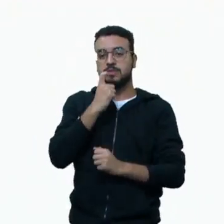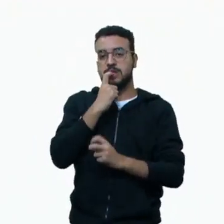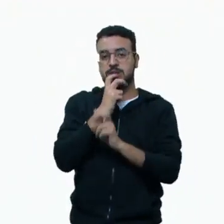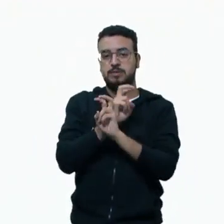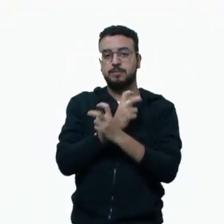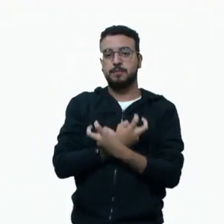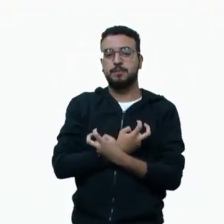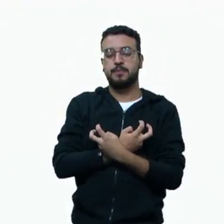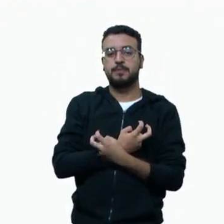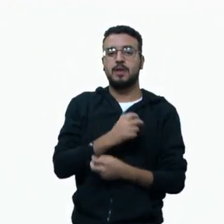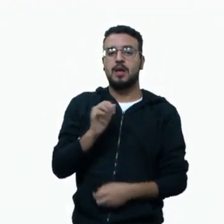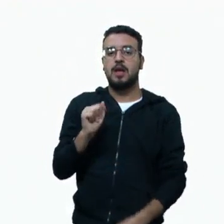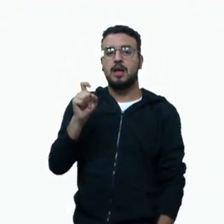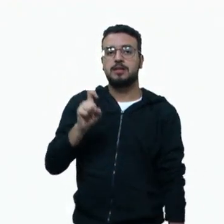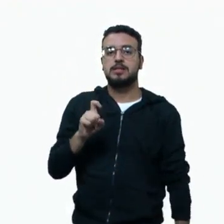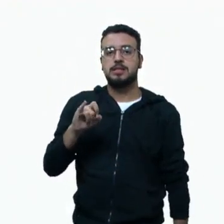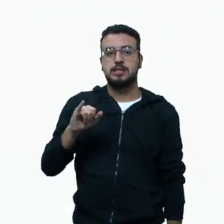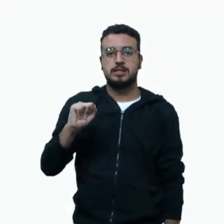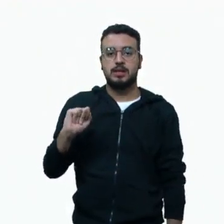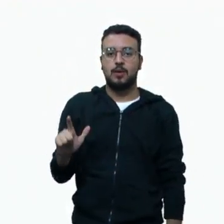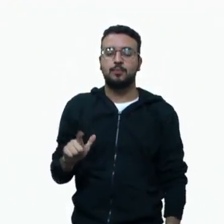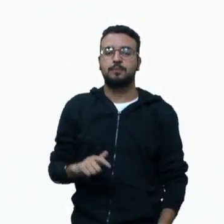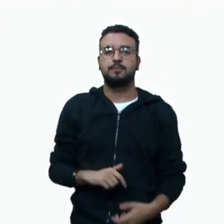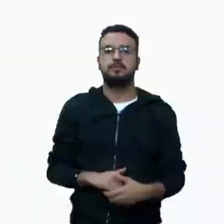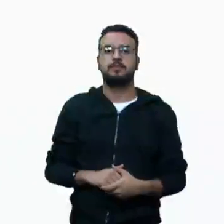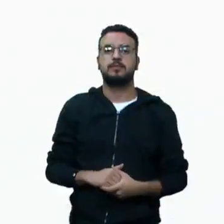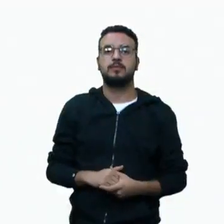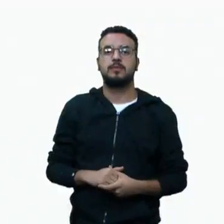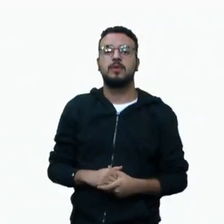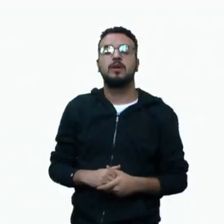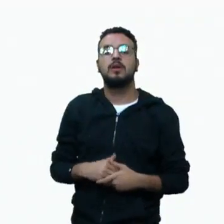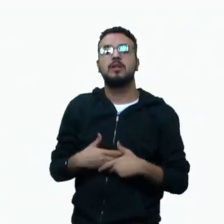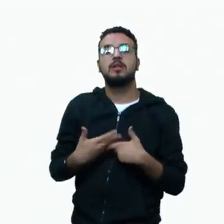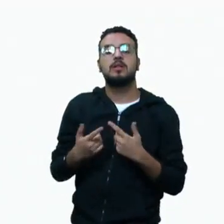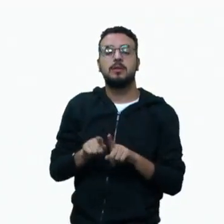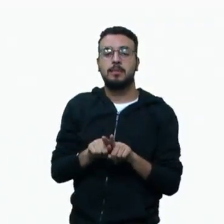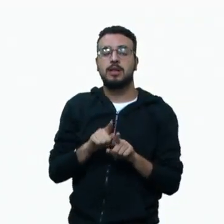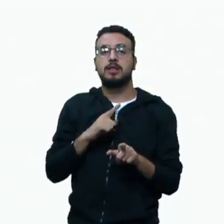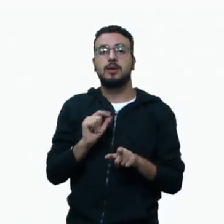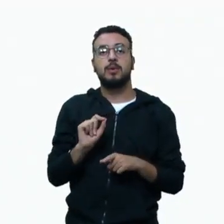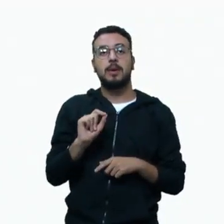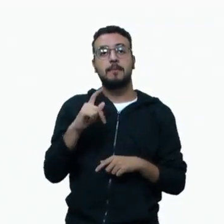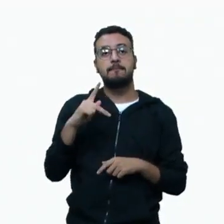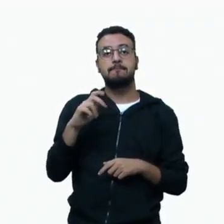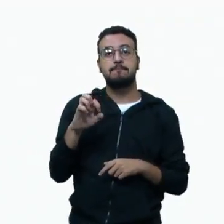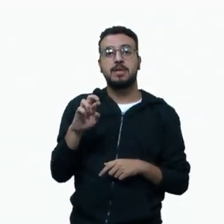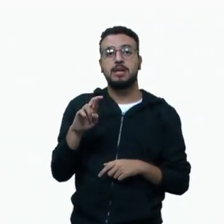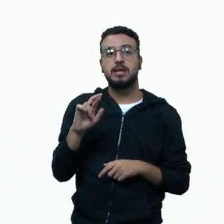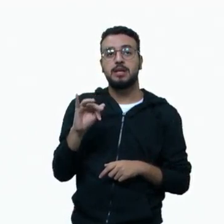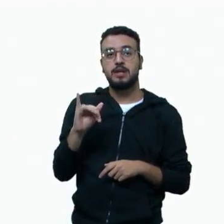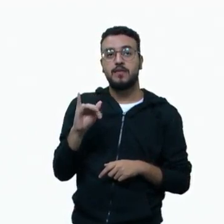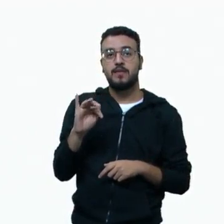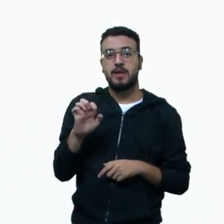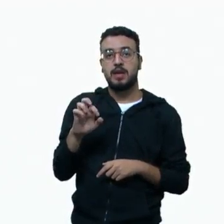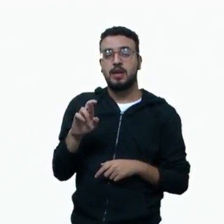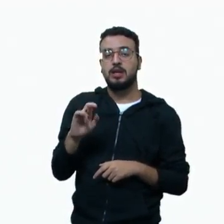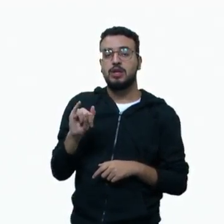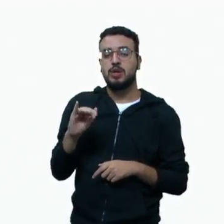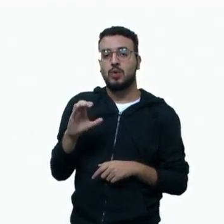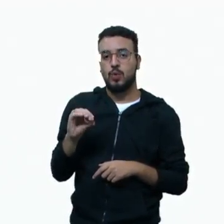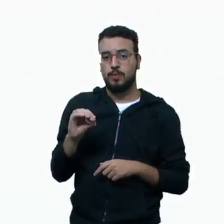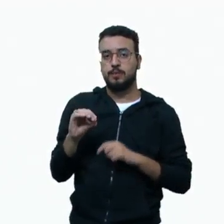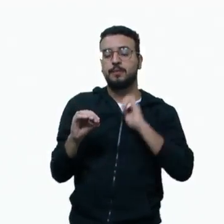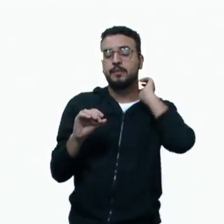Além disso, nós temos o sistema nervoso periférico. O sistema nervoso periférico ele possui uma grande